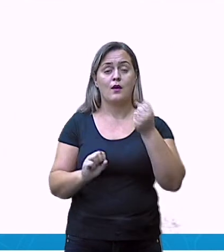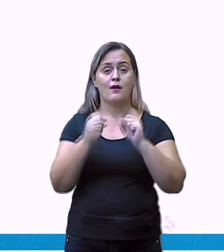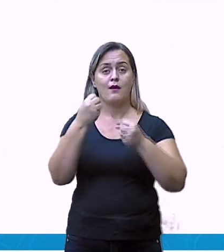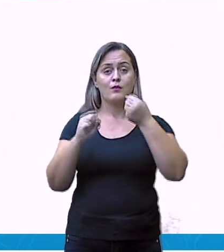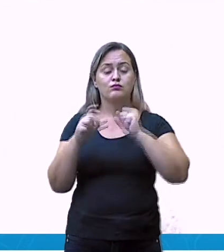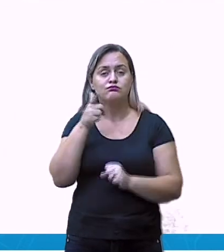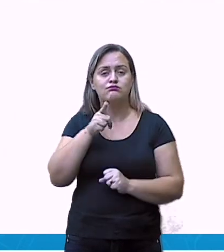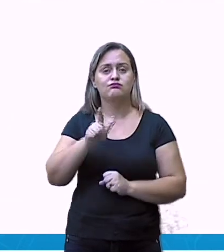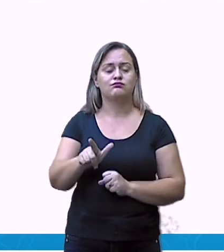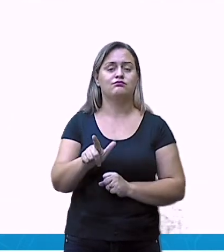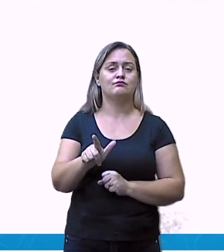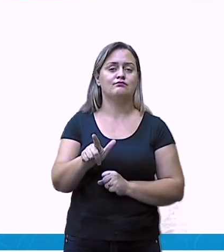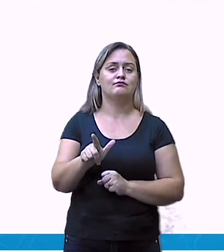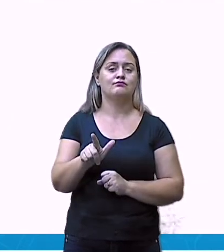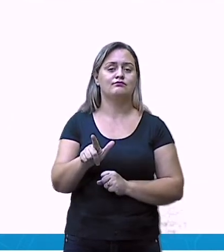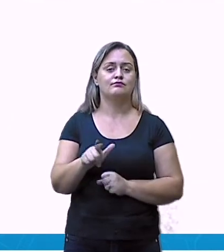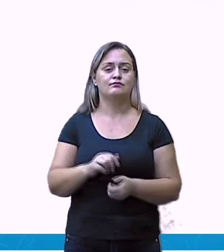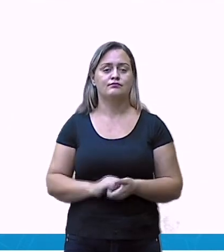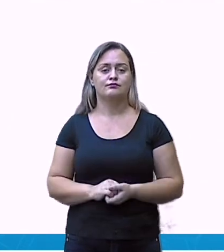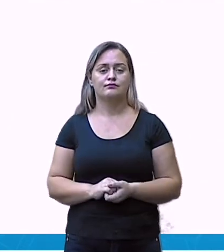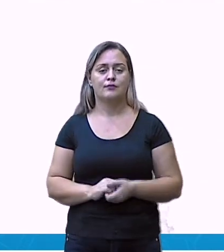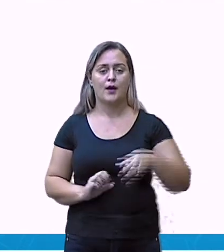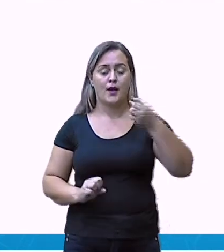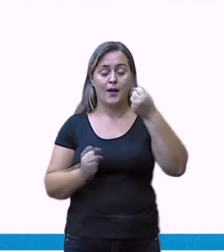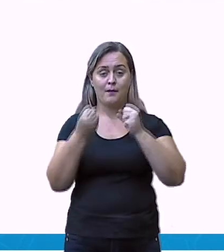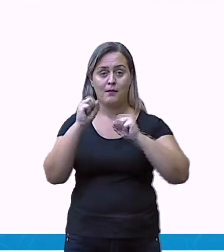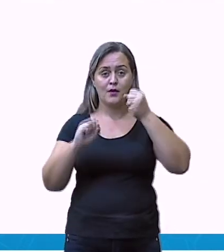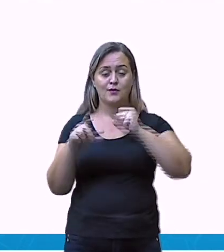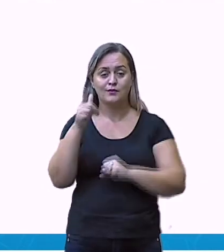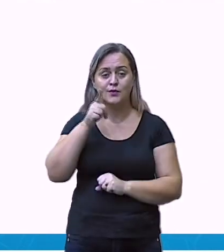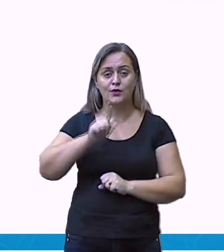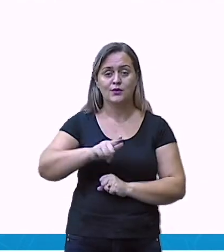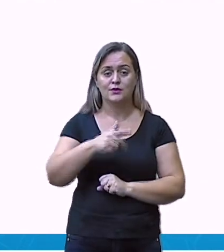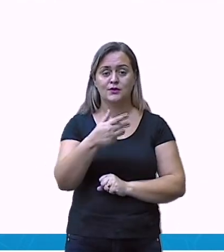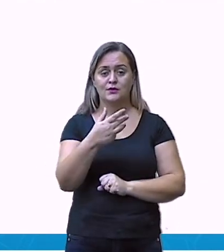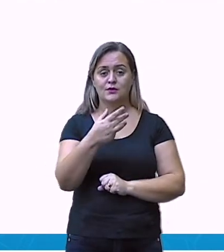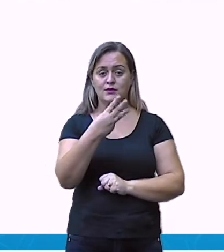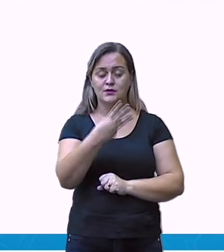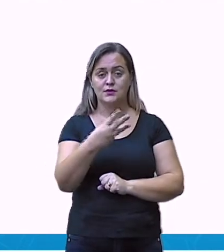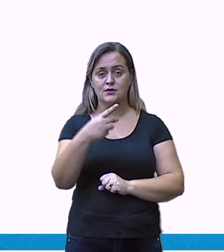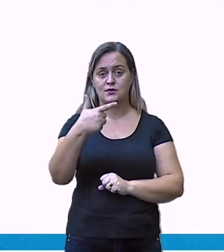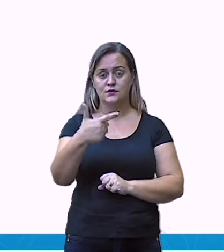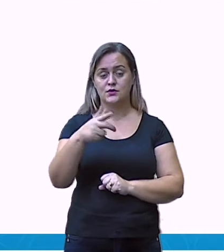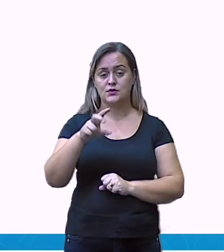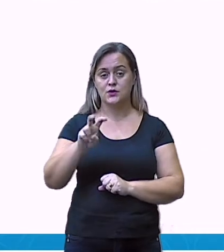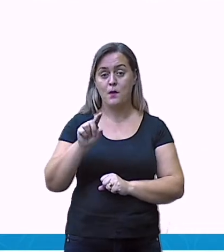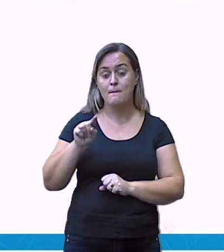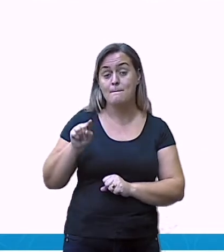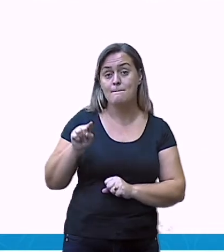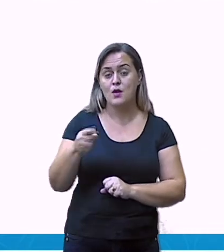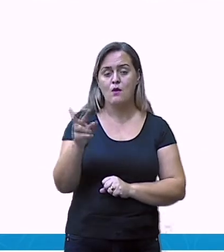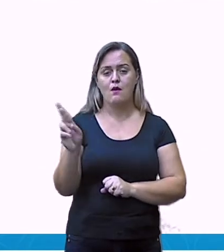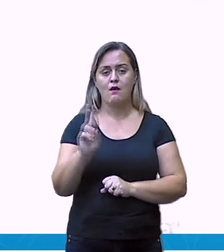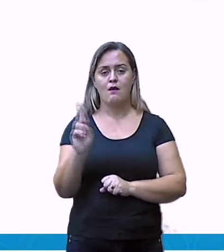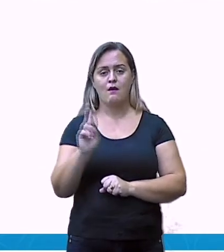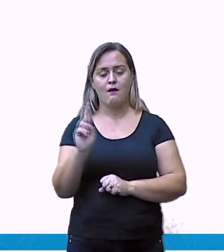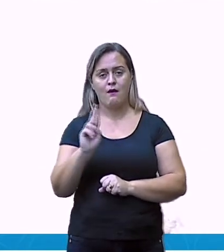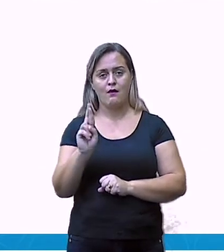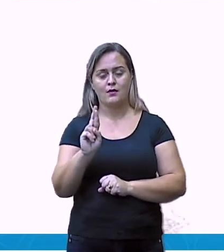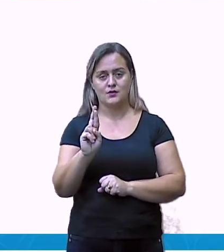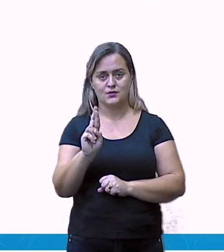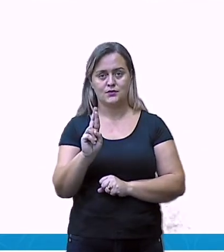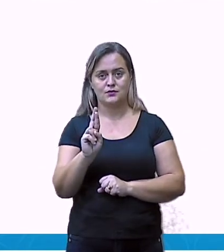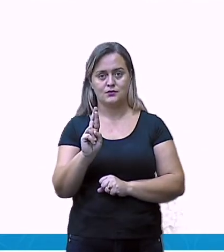A empresa faturou 325 mil reais neste semestre. Lembrando que sempre que eu for fazer uma